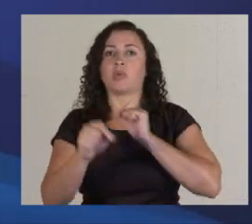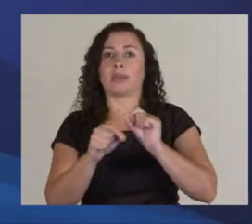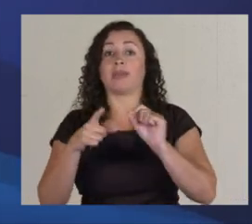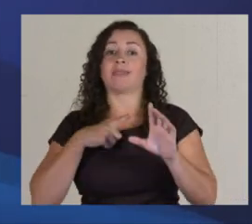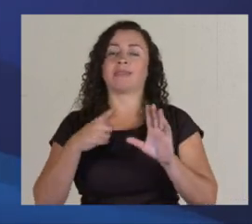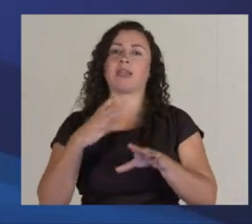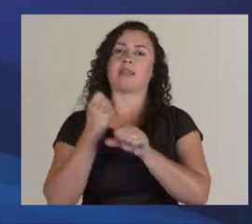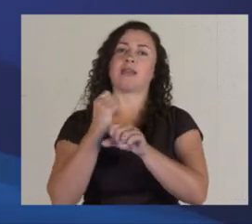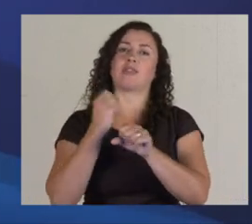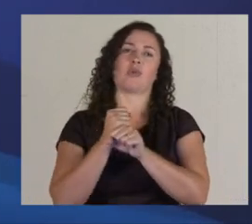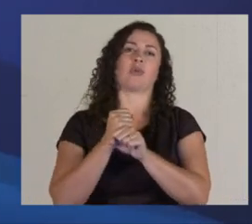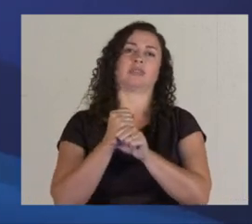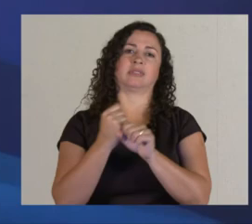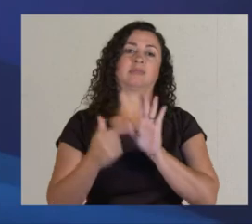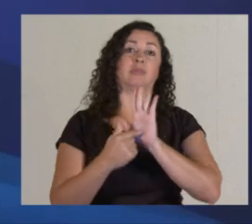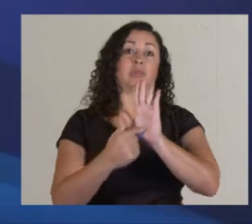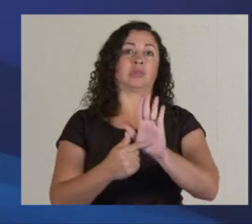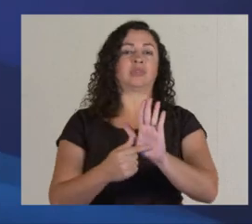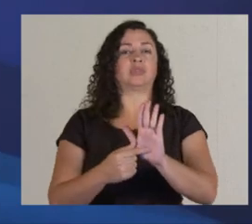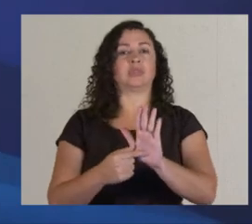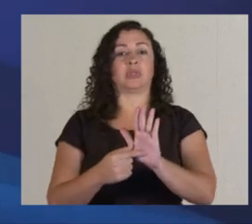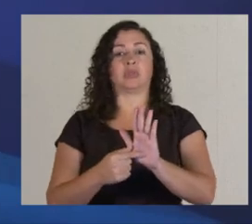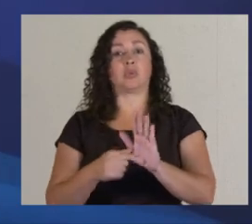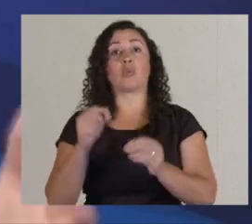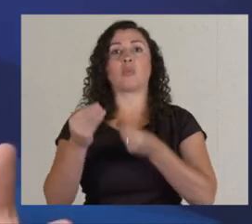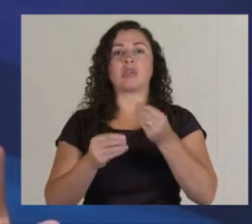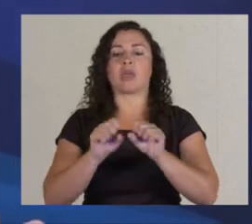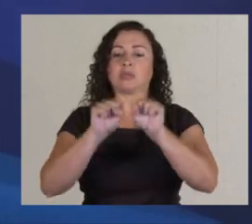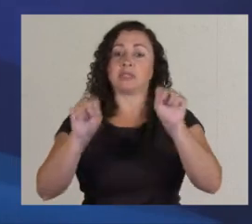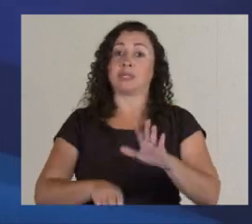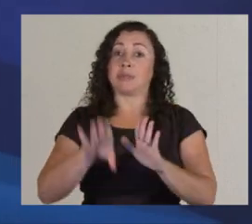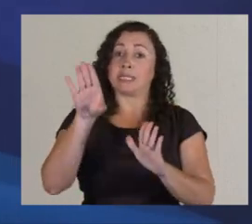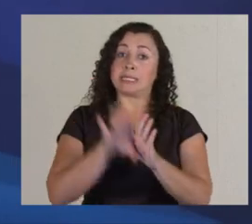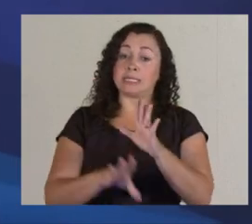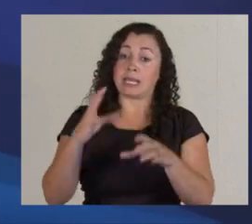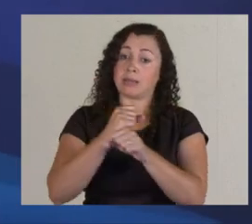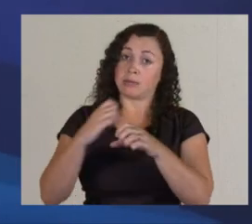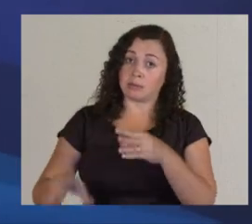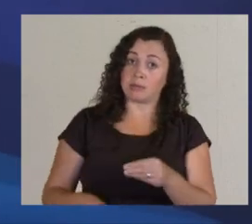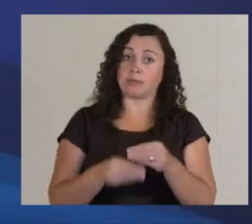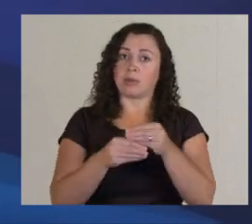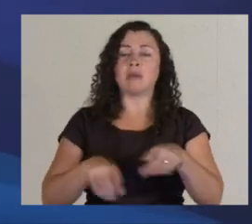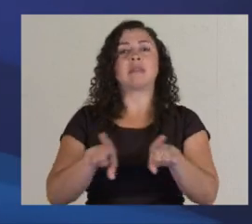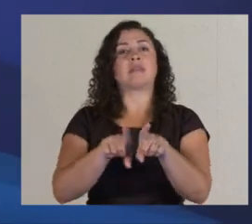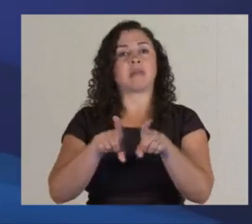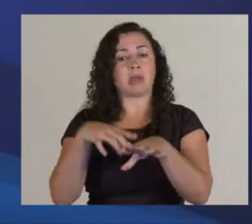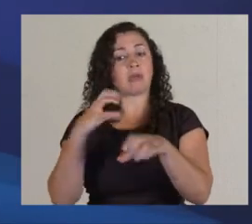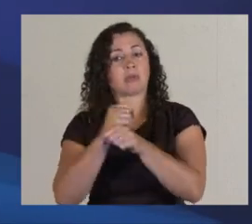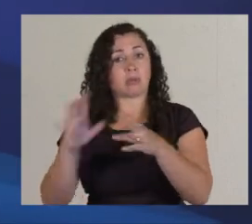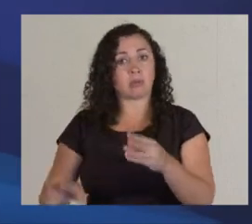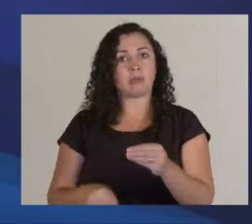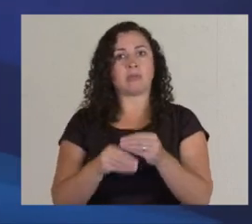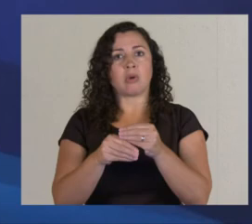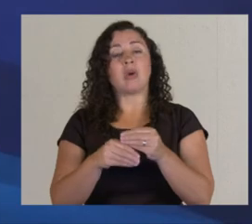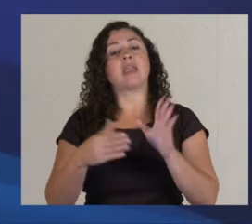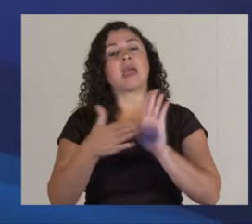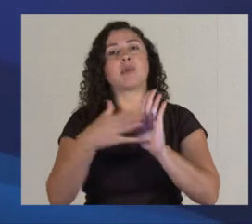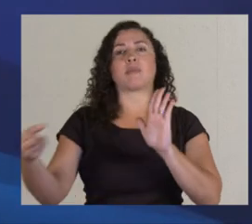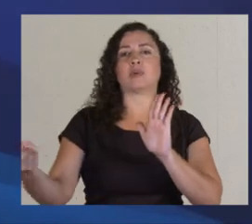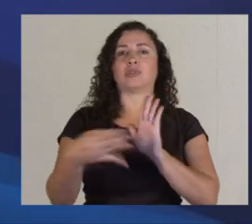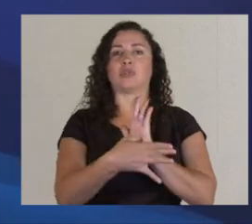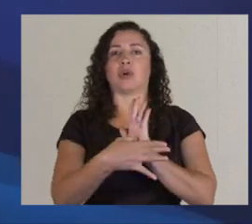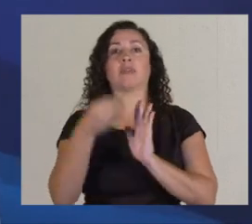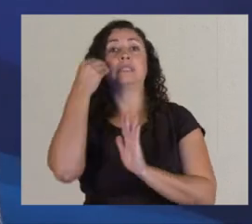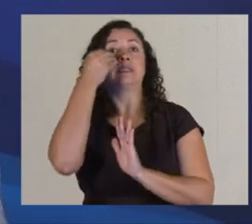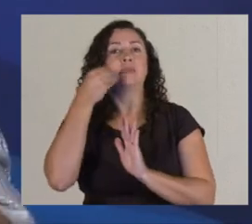nós estamos enviando junto com eles as notas e os rendimentos do sistema sem bonificação, com a bonificação e com a bonificação que nós estamos